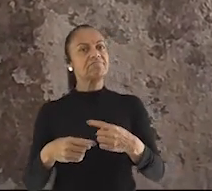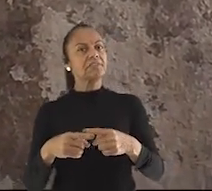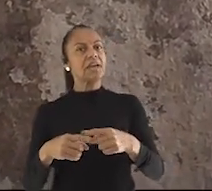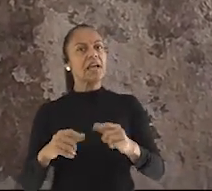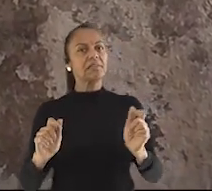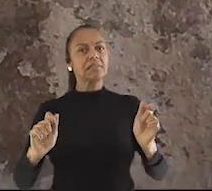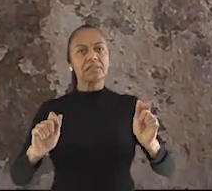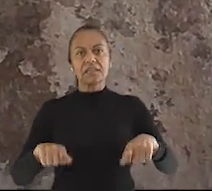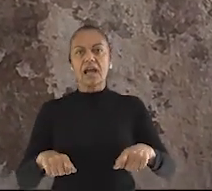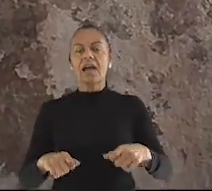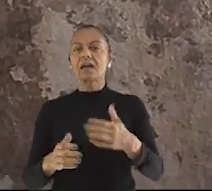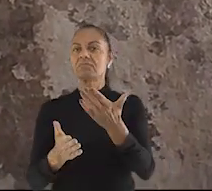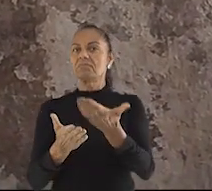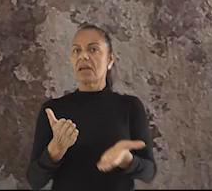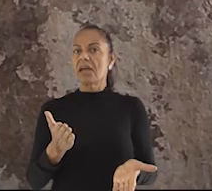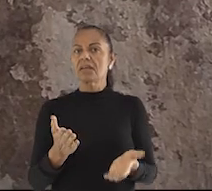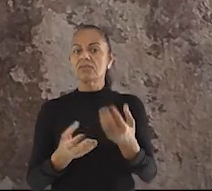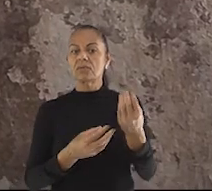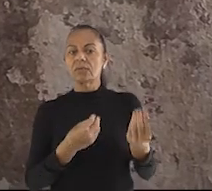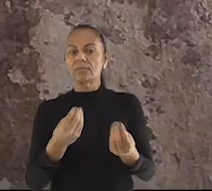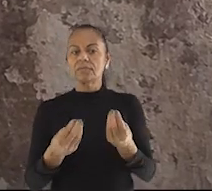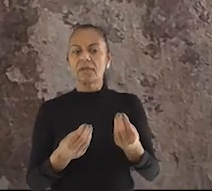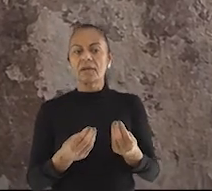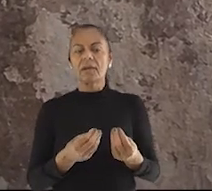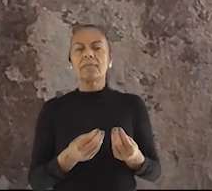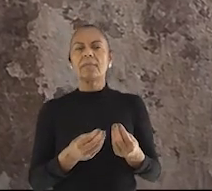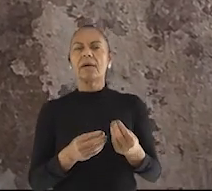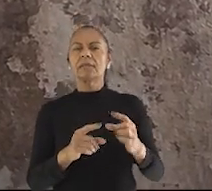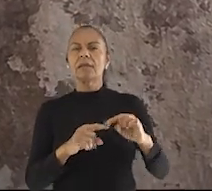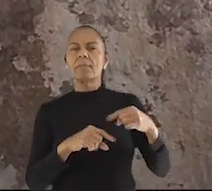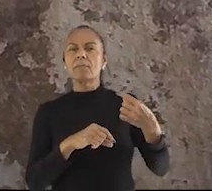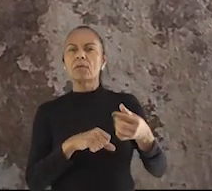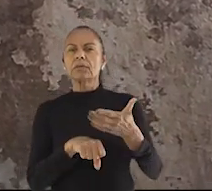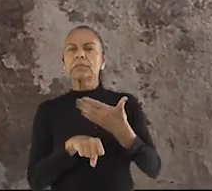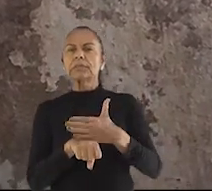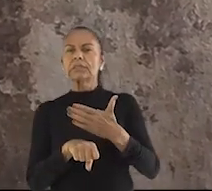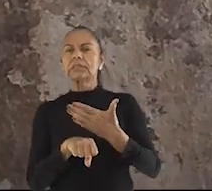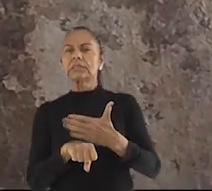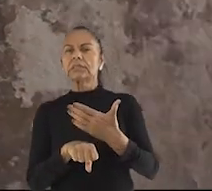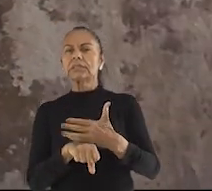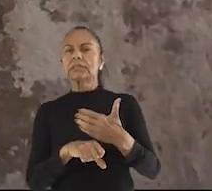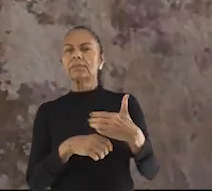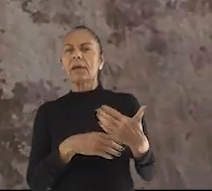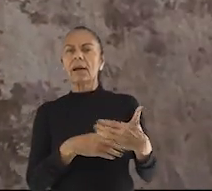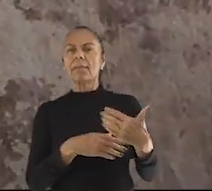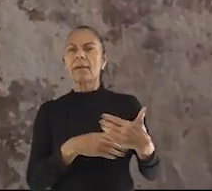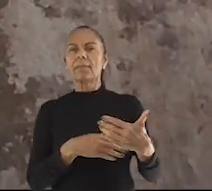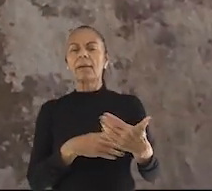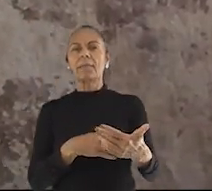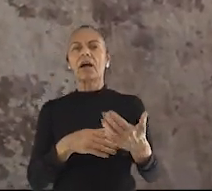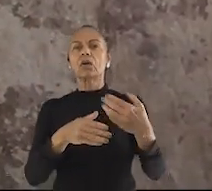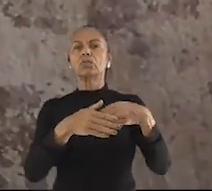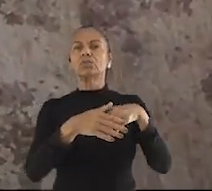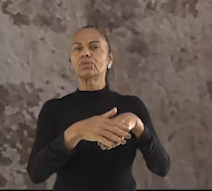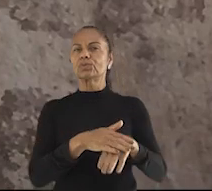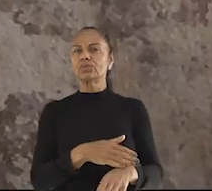a gente se perde um pouco. Mas depois, com o tempo, você vai adquirindo na sua